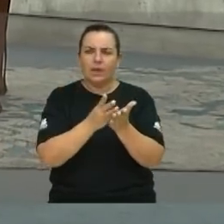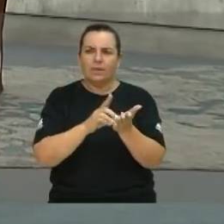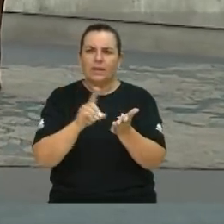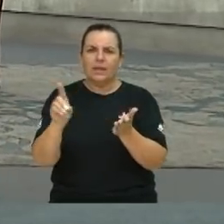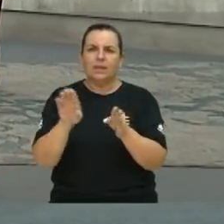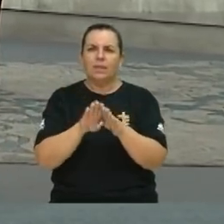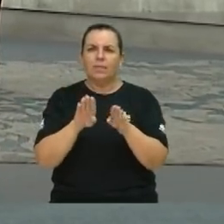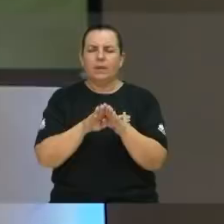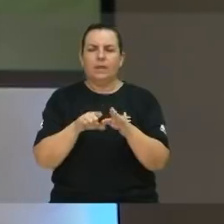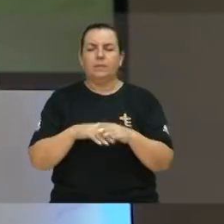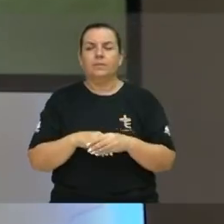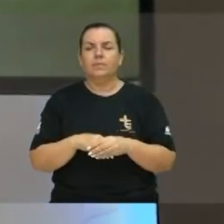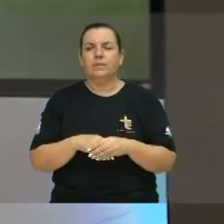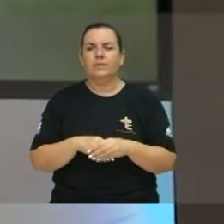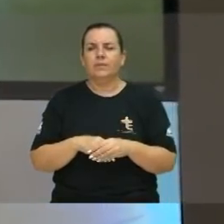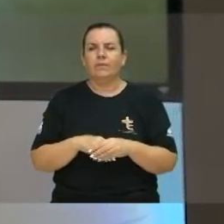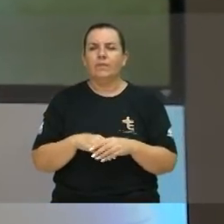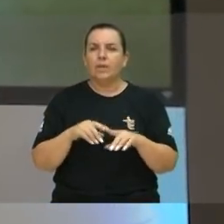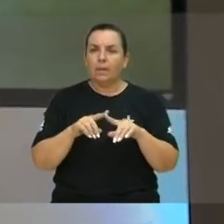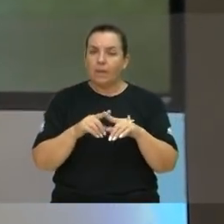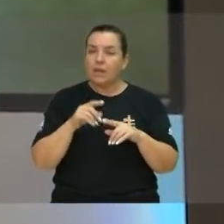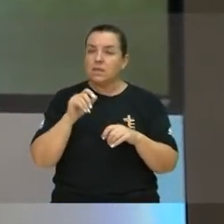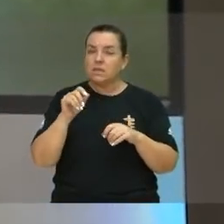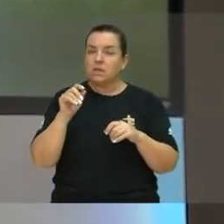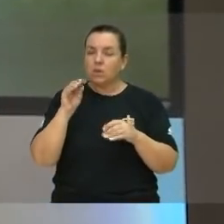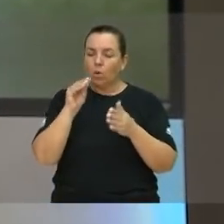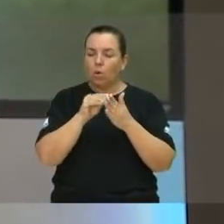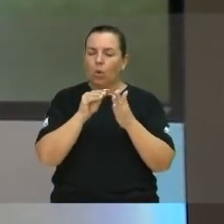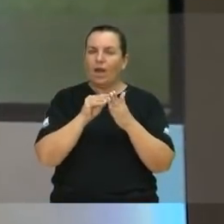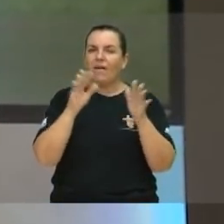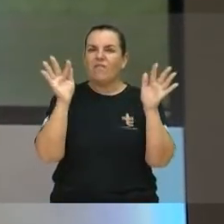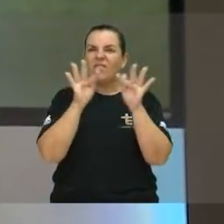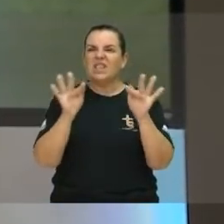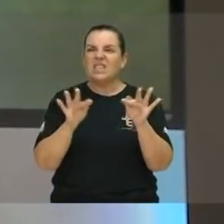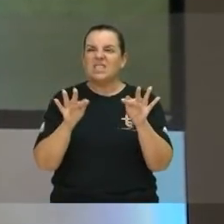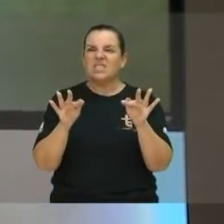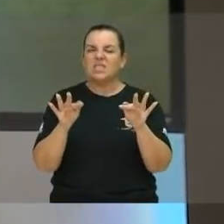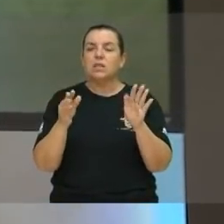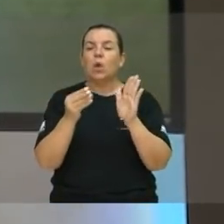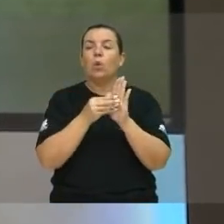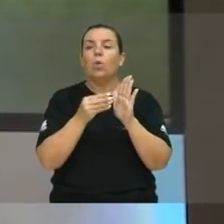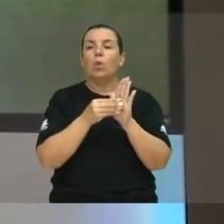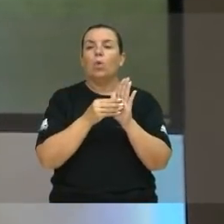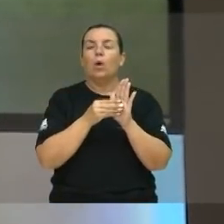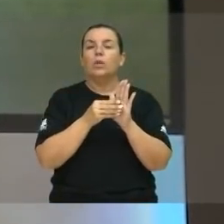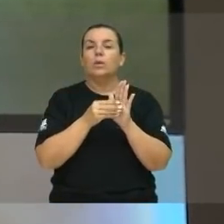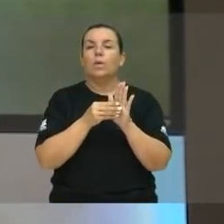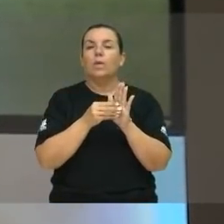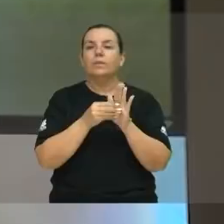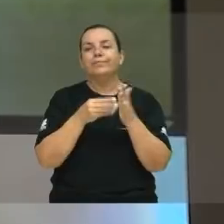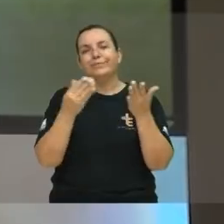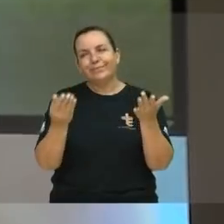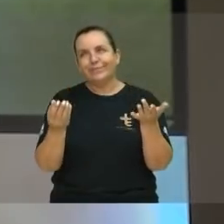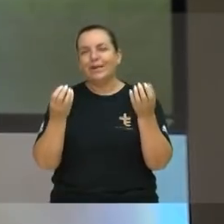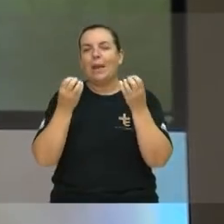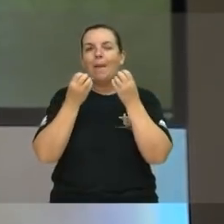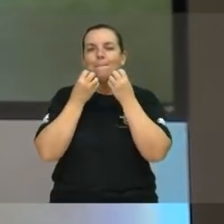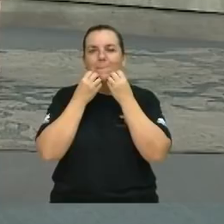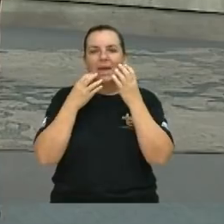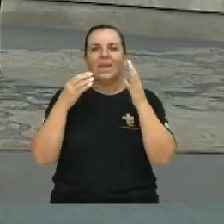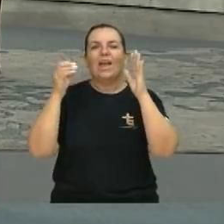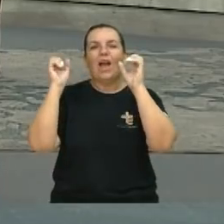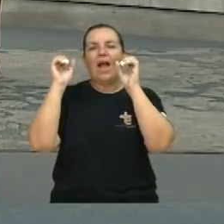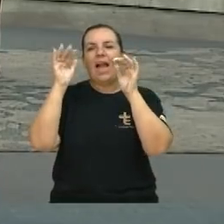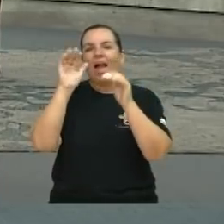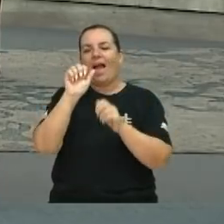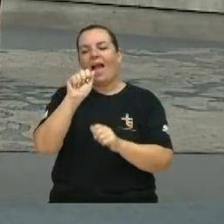você o william né que só que em vez de colocar felizes é é pronuncia bem-aventurados vamos